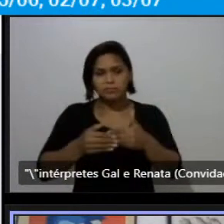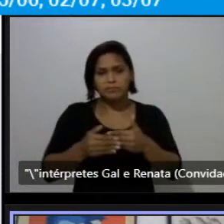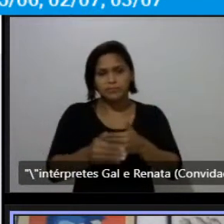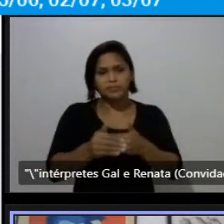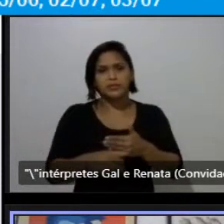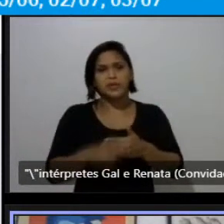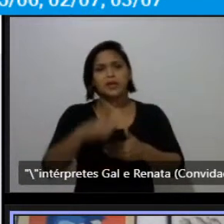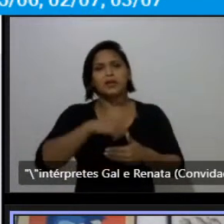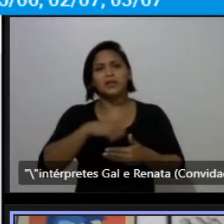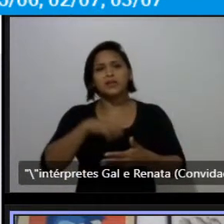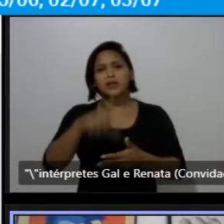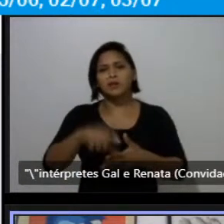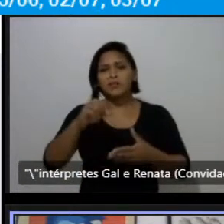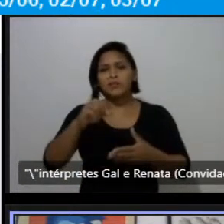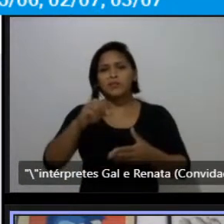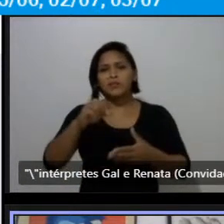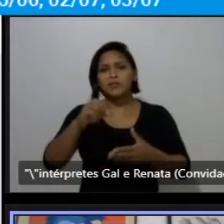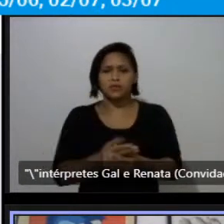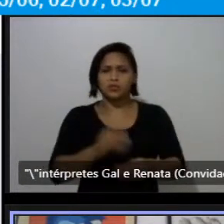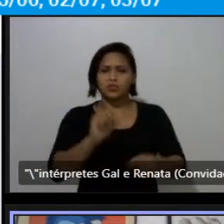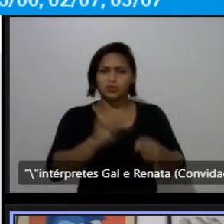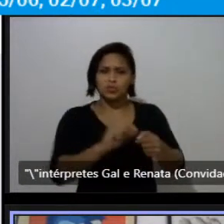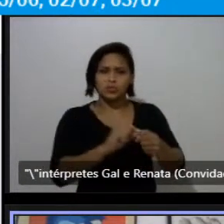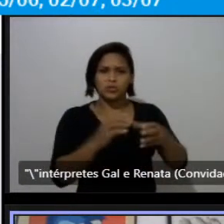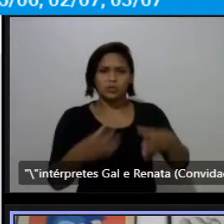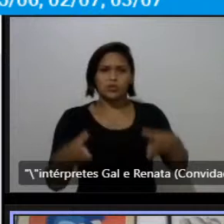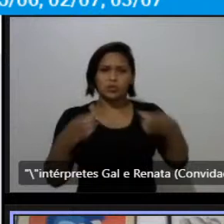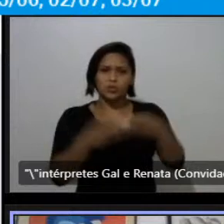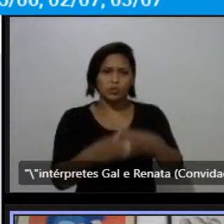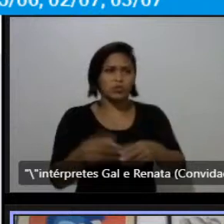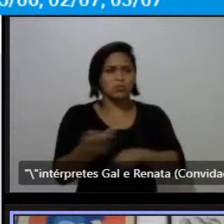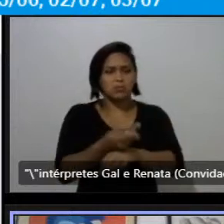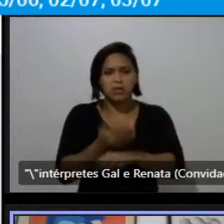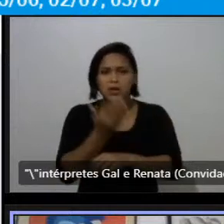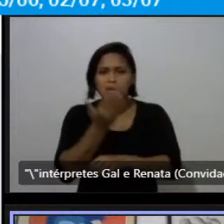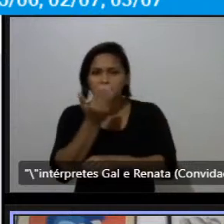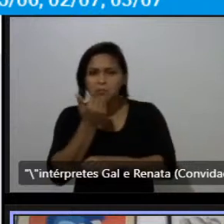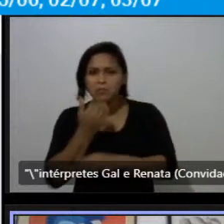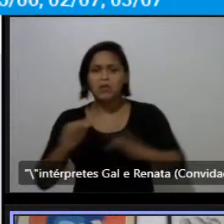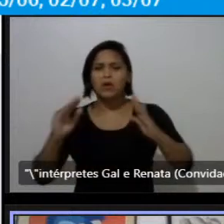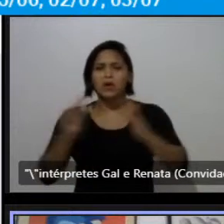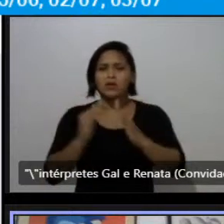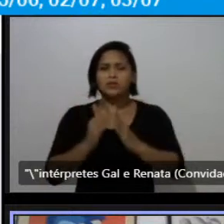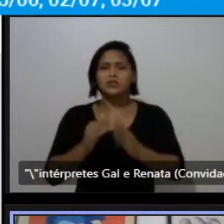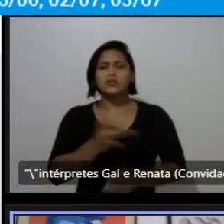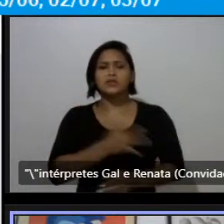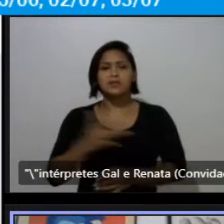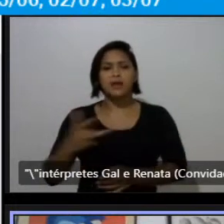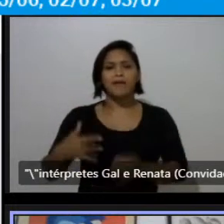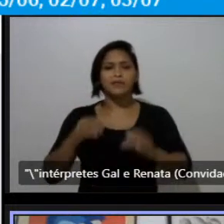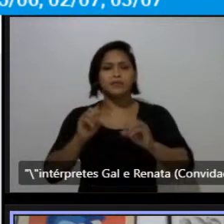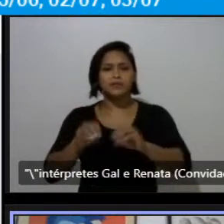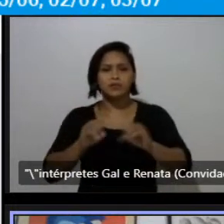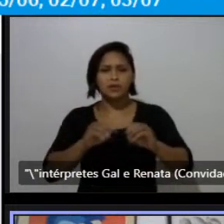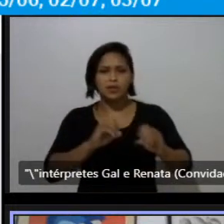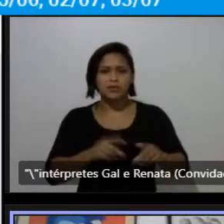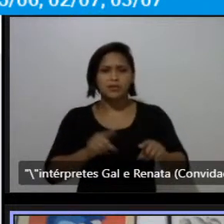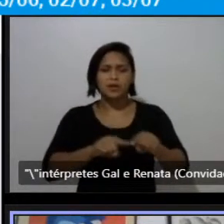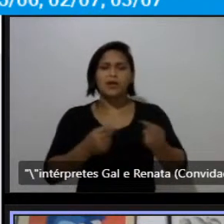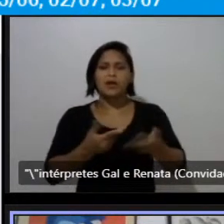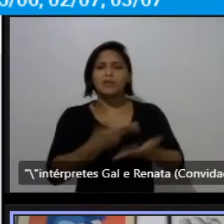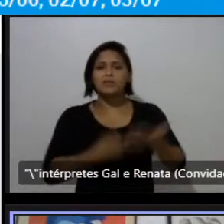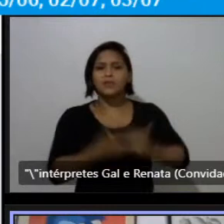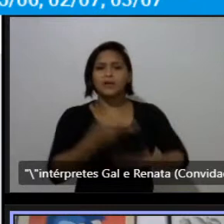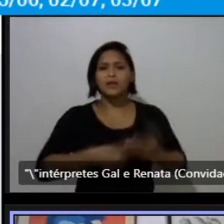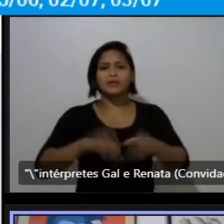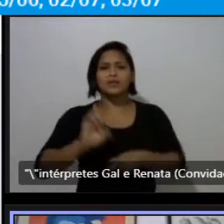tem aí ações coletivas, né, buscando alcançar direitos elementares, como moradia, saúde, educação. Há uma relação